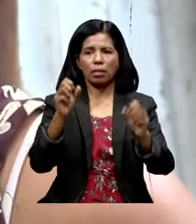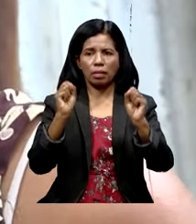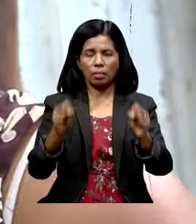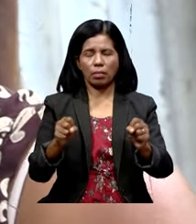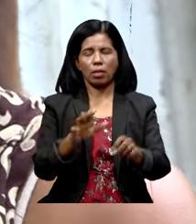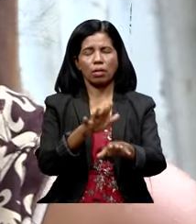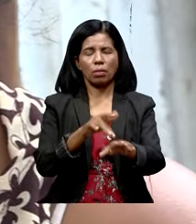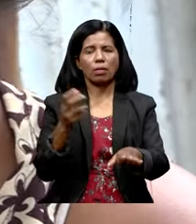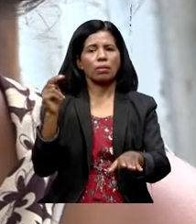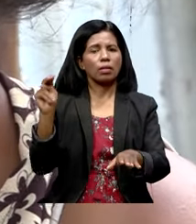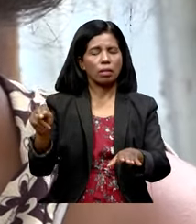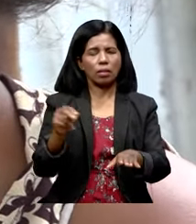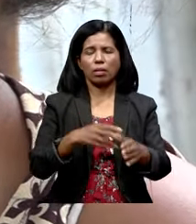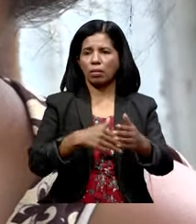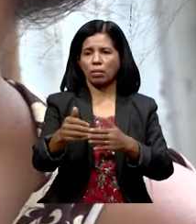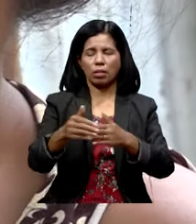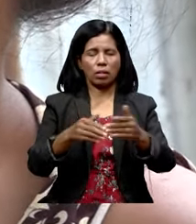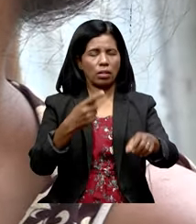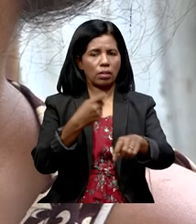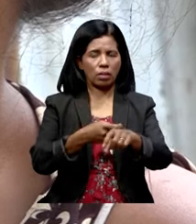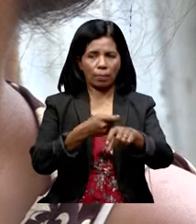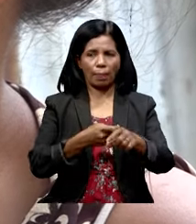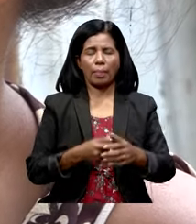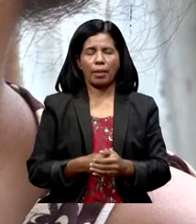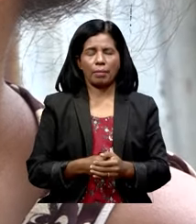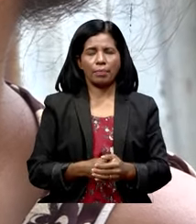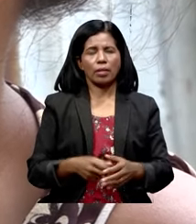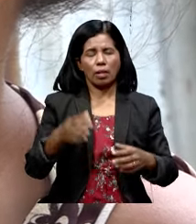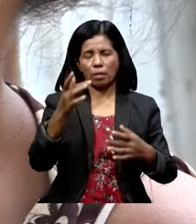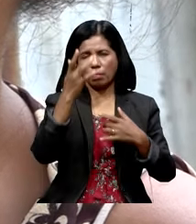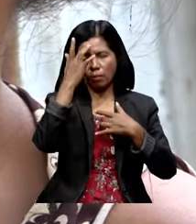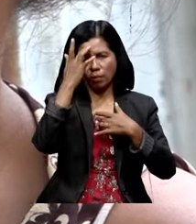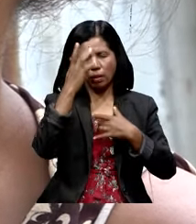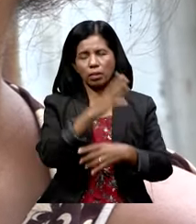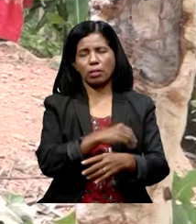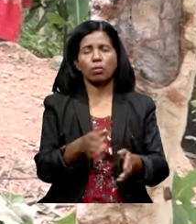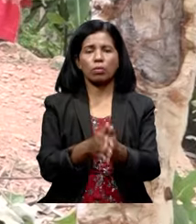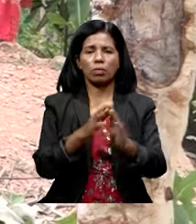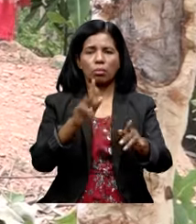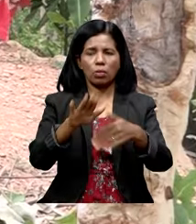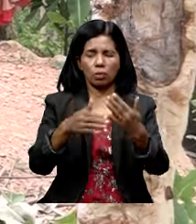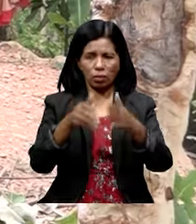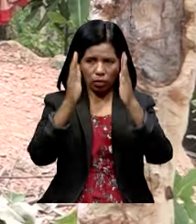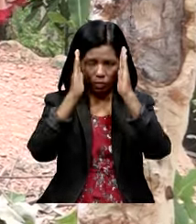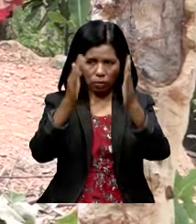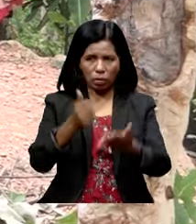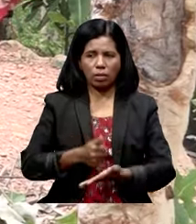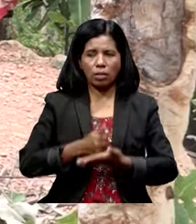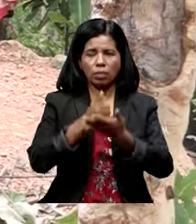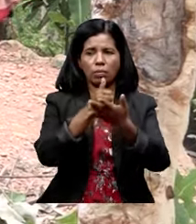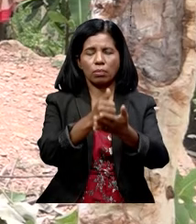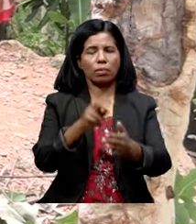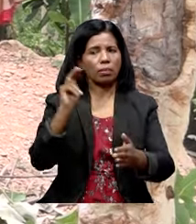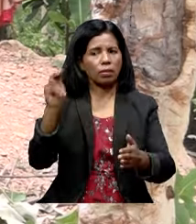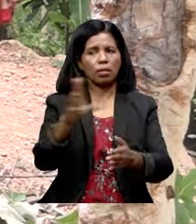acontece bania e a qualquer tempo. Nune, condição refere, exige tebes e mahoto nha atenção, pode tal matam